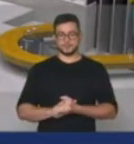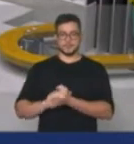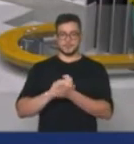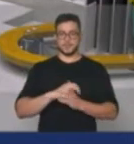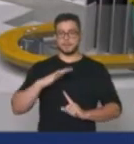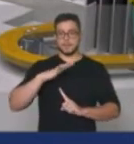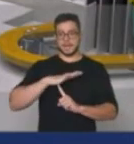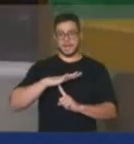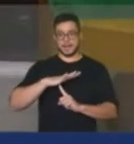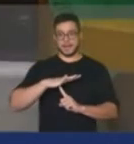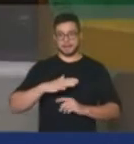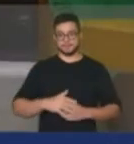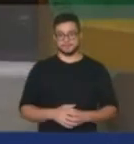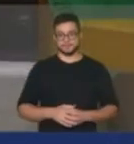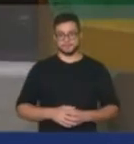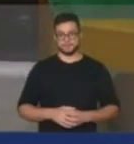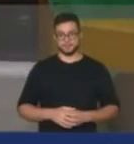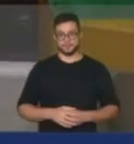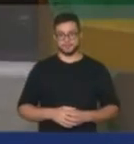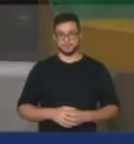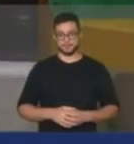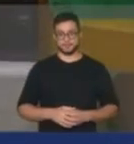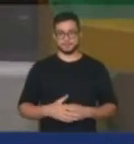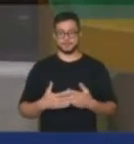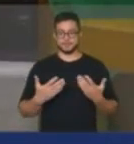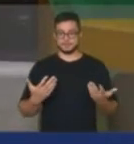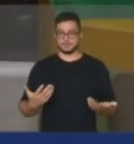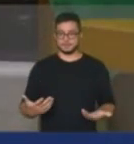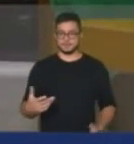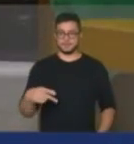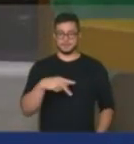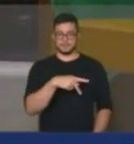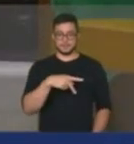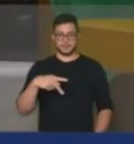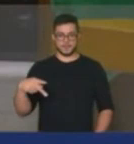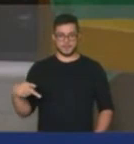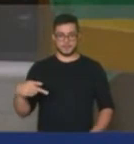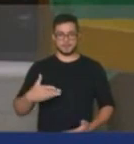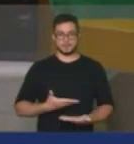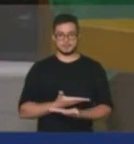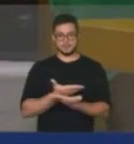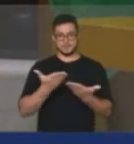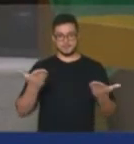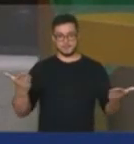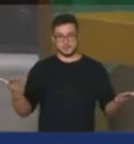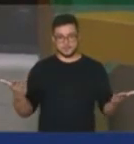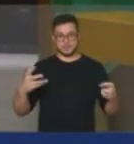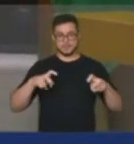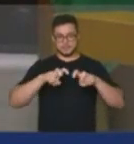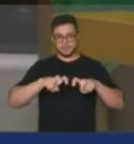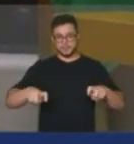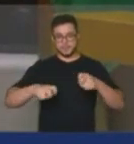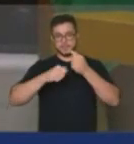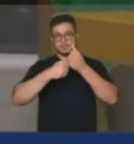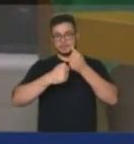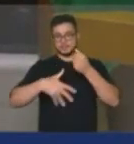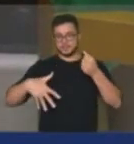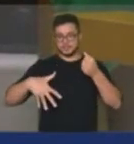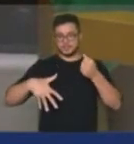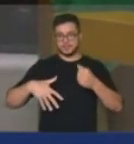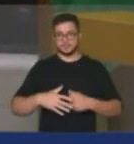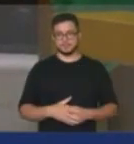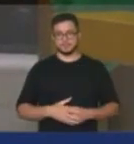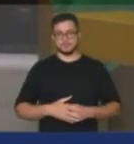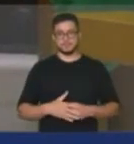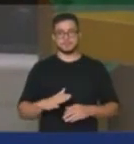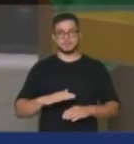Senhor presidente, todos os titulares da mesa, caros colegas deputados federais, em